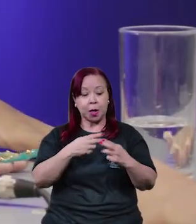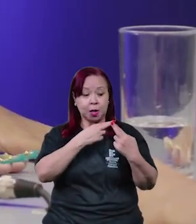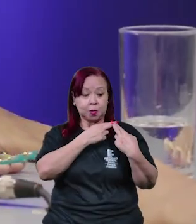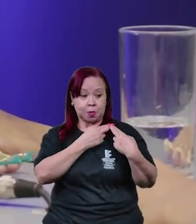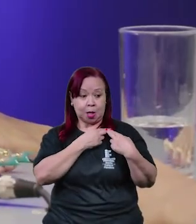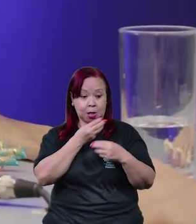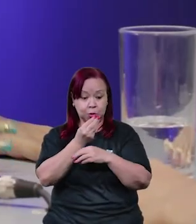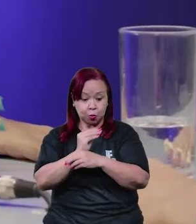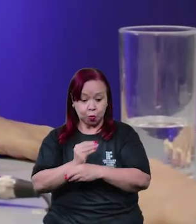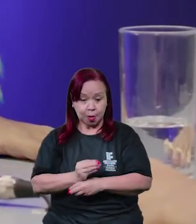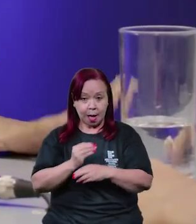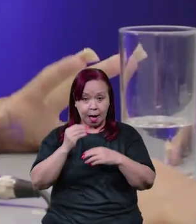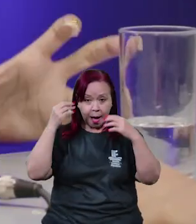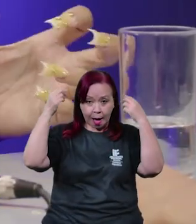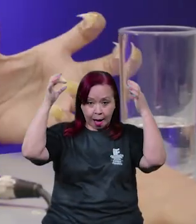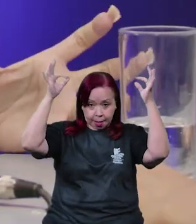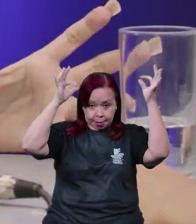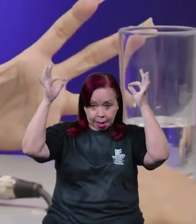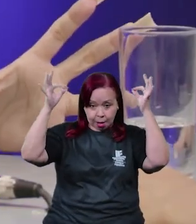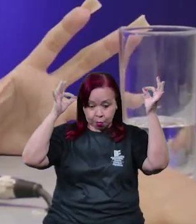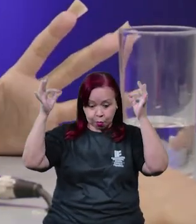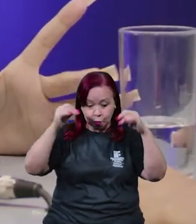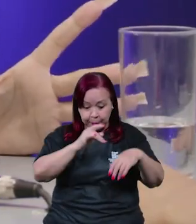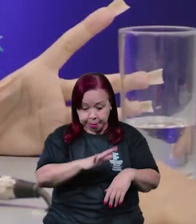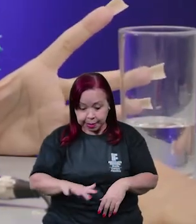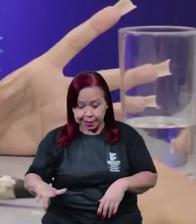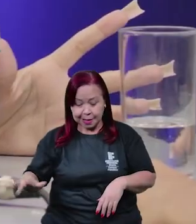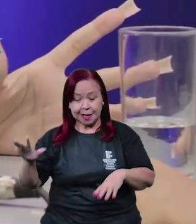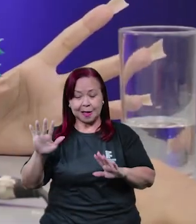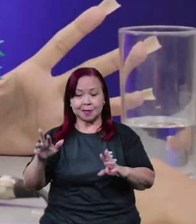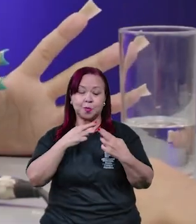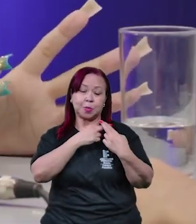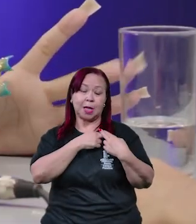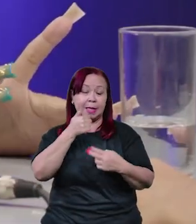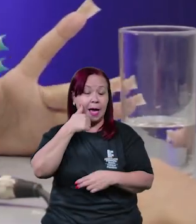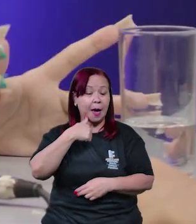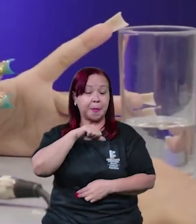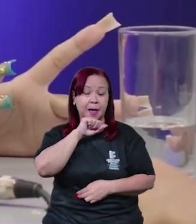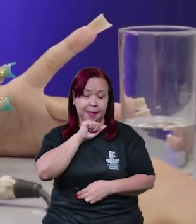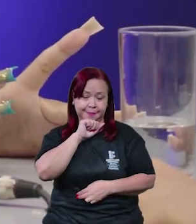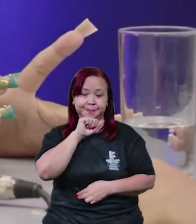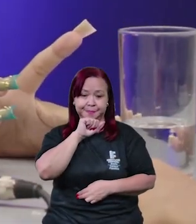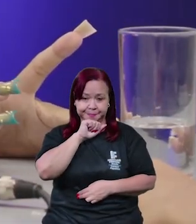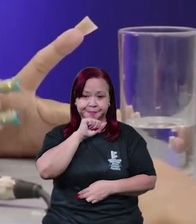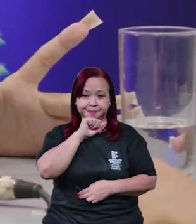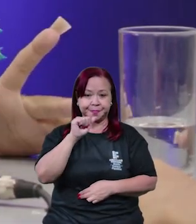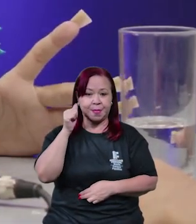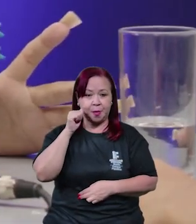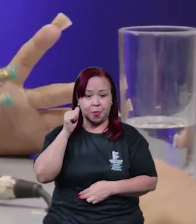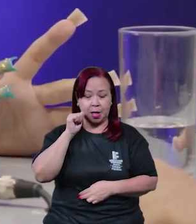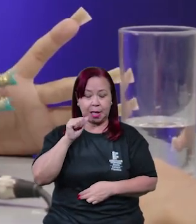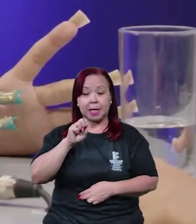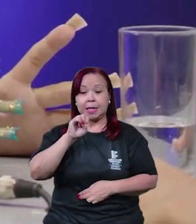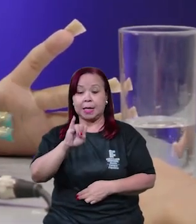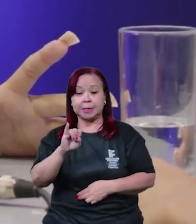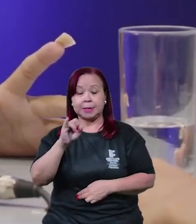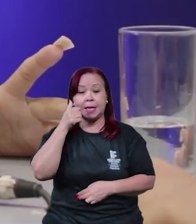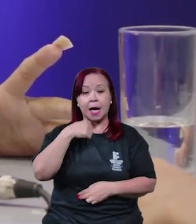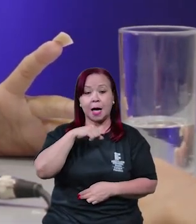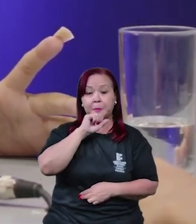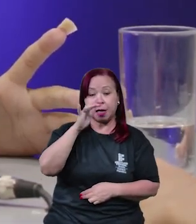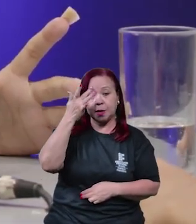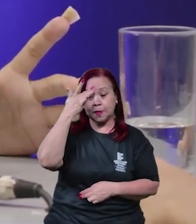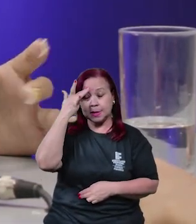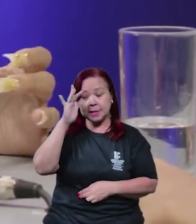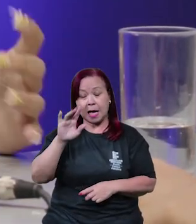das crianças, por ser uma questão estética, cai muitas vezes em cima da mãe, né, da mulher ali. Então, se a mãe não sabe